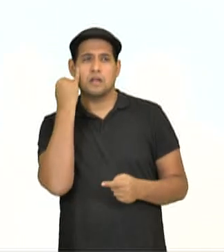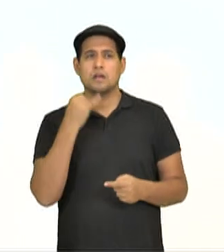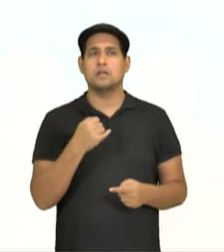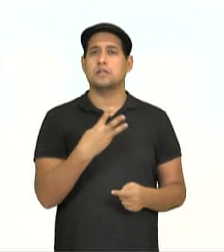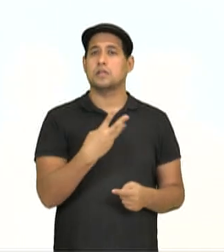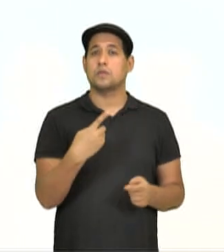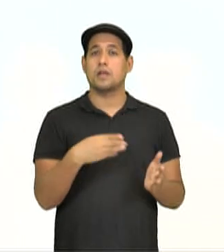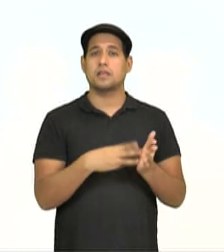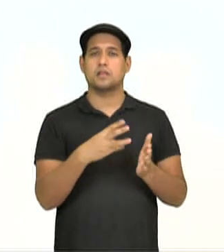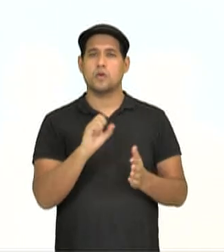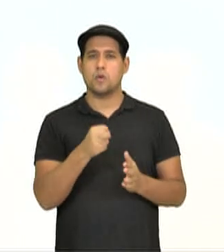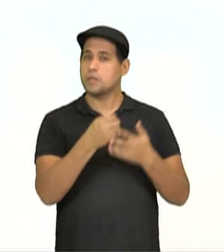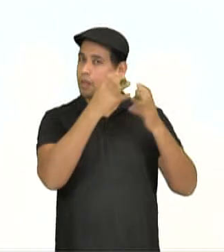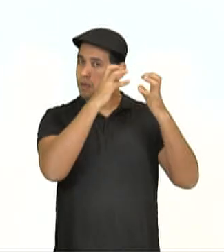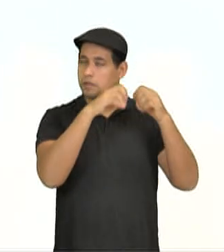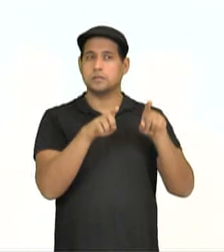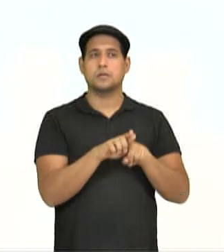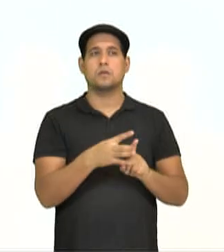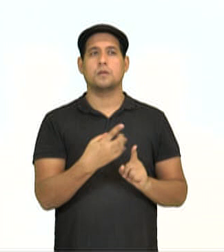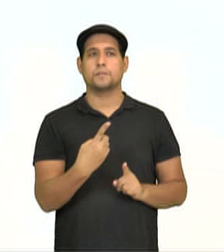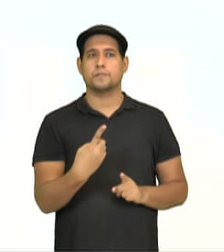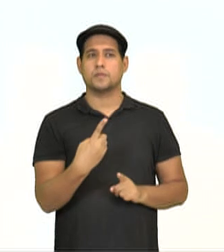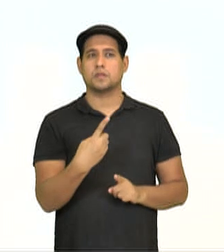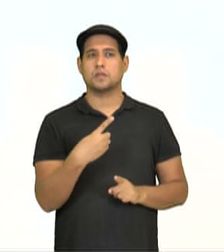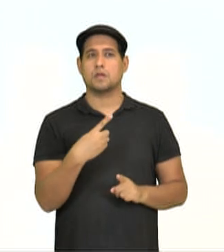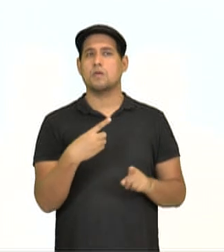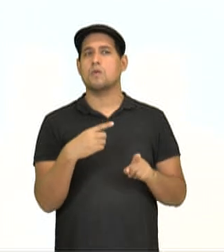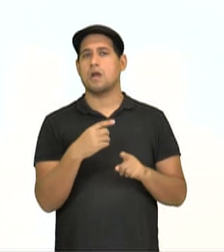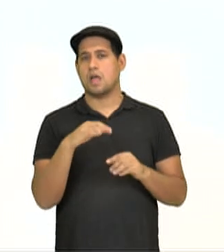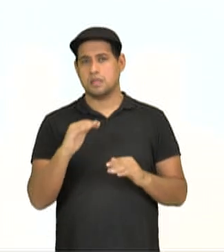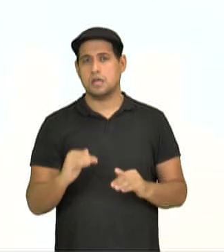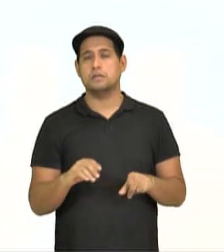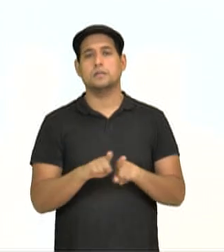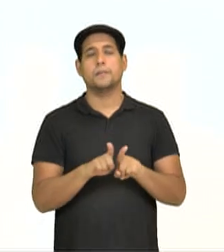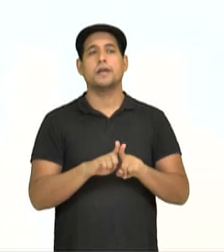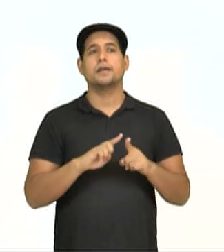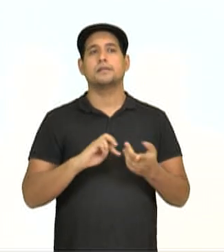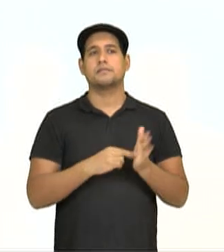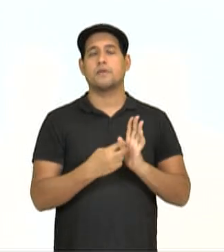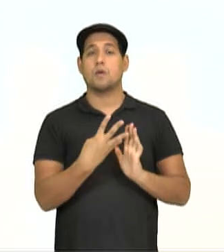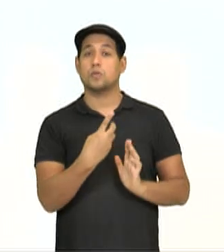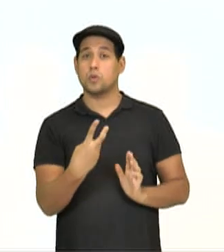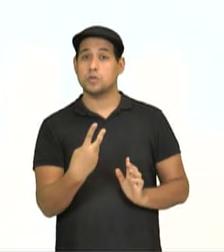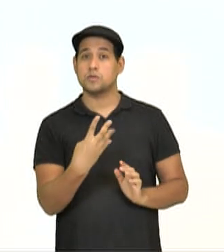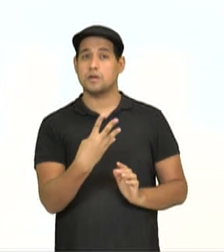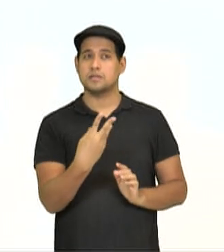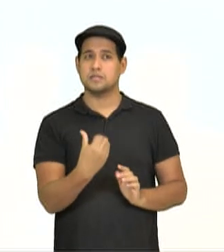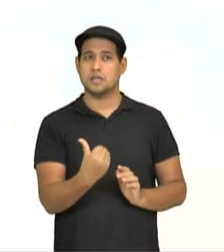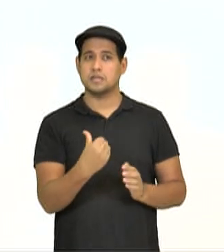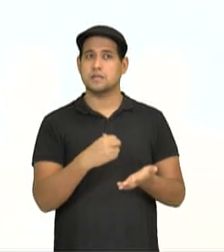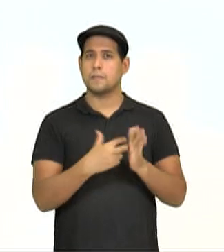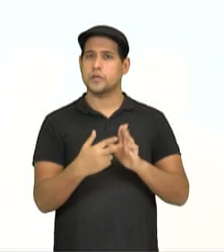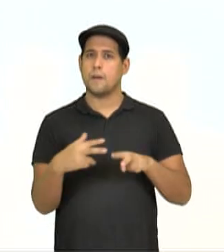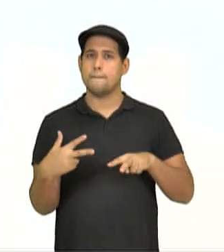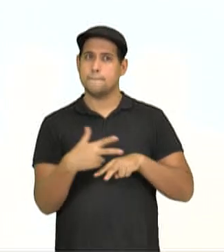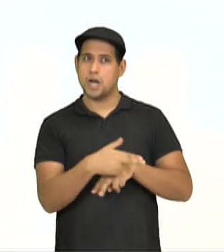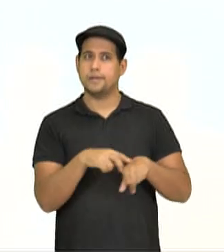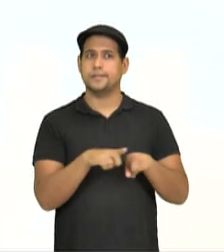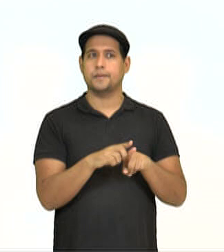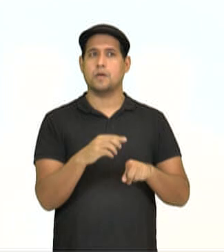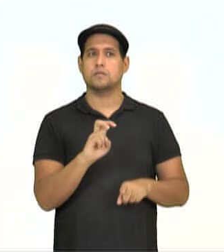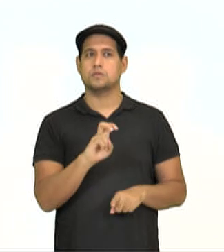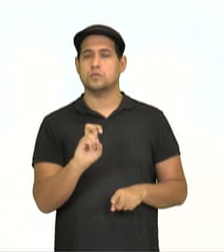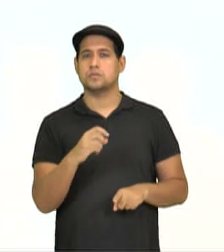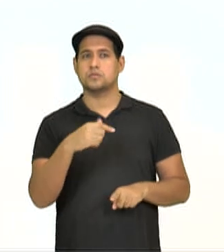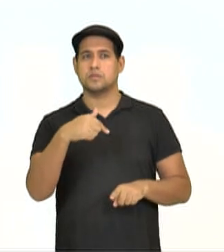38, os paralisados cerebrais, 40 a 41, anões, 42 a 46, amputados e 51 a 57 são os atletas